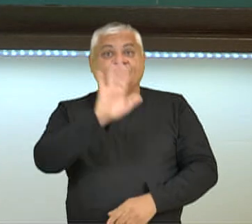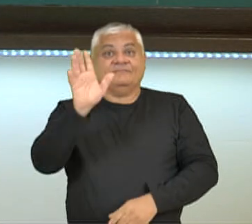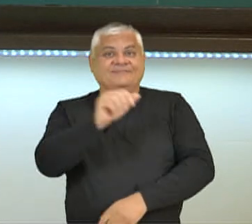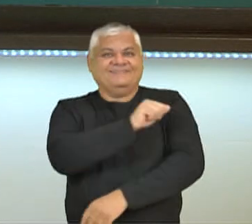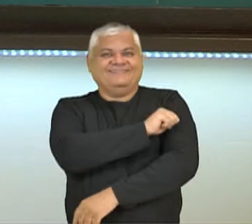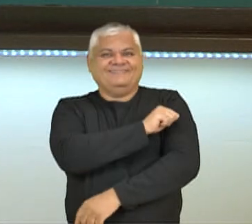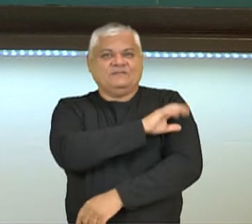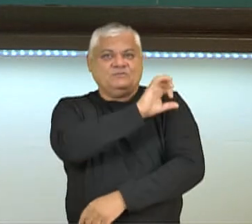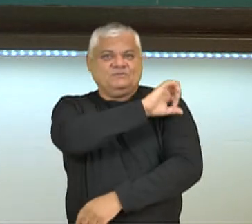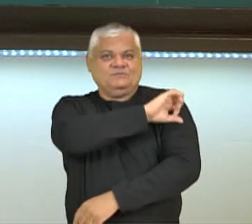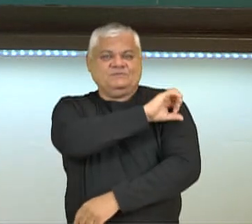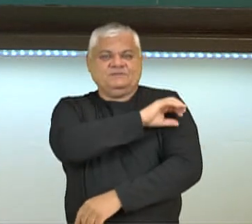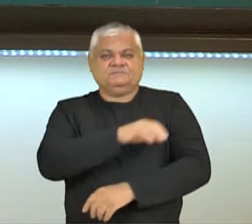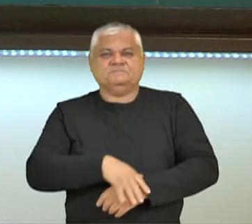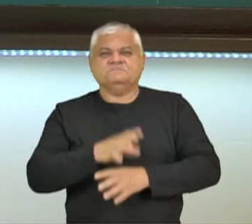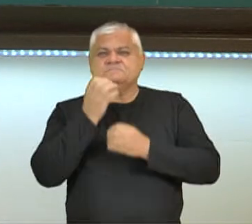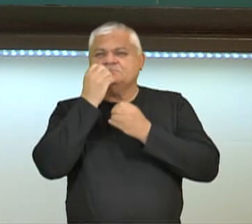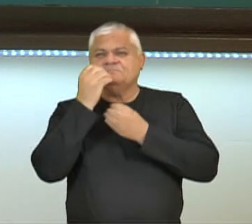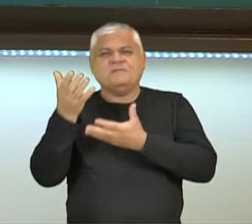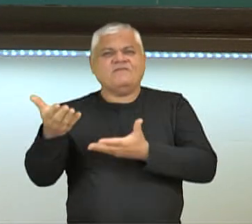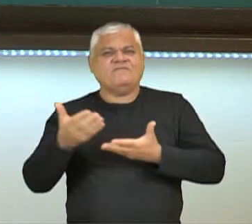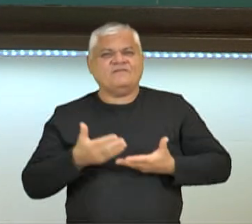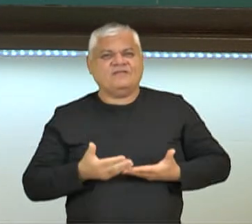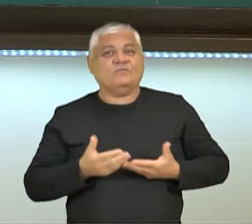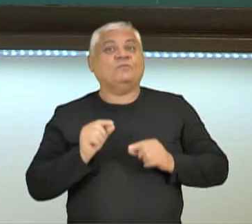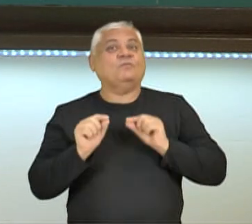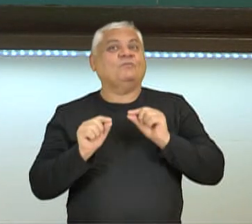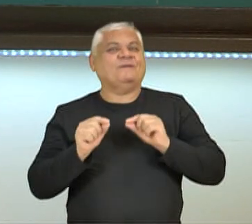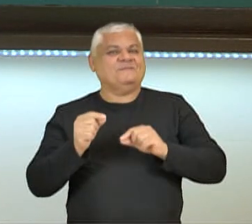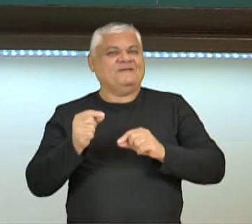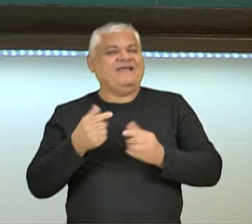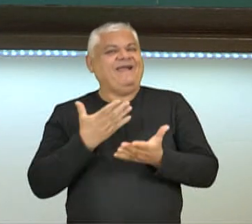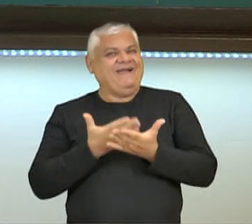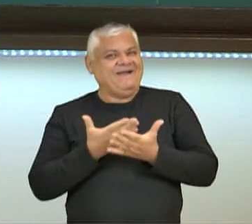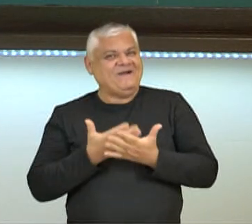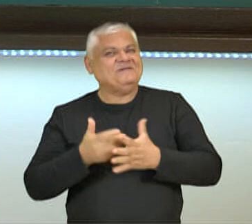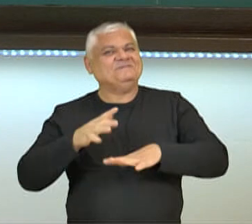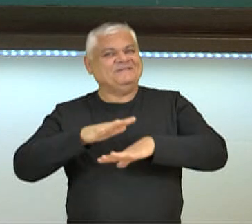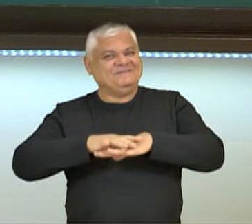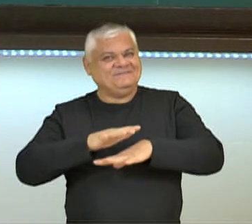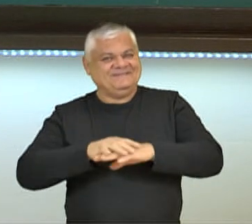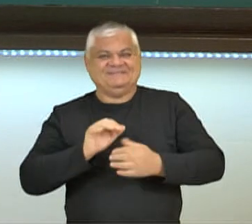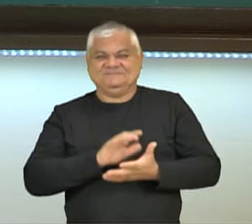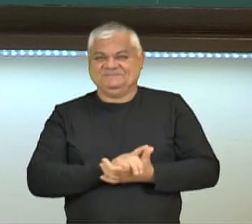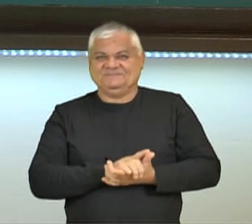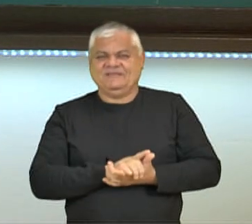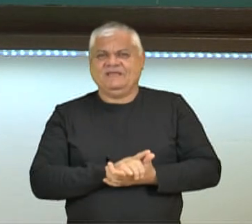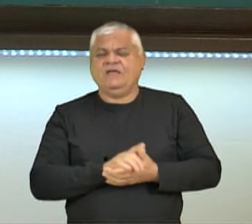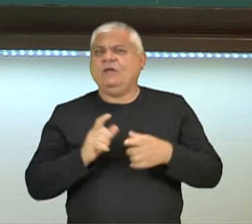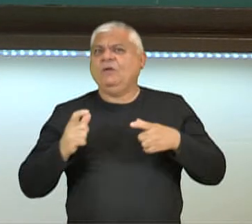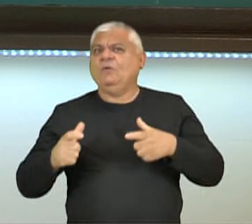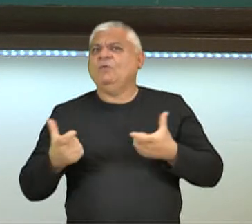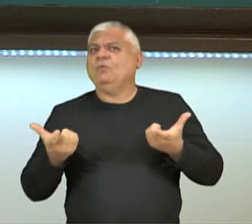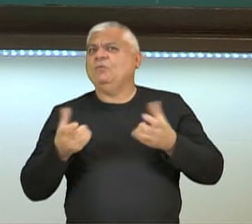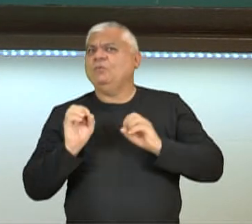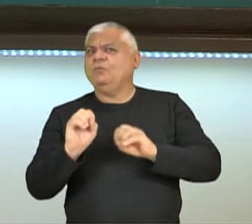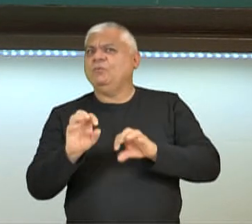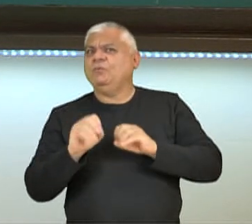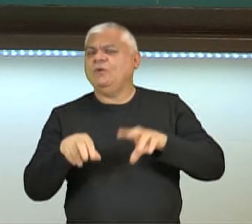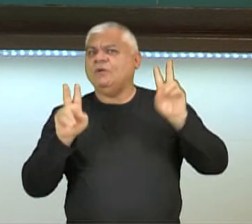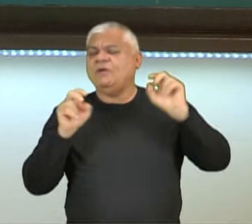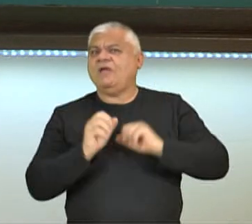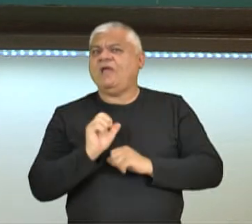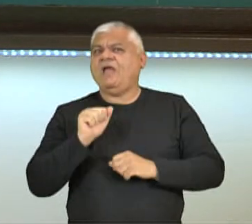Olá, estudantes do 9º ano! Sejam muito bem-vindos a mais uma aula de matemática, onde estaremos trabalhando